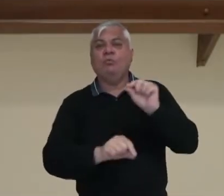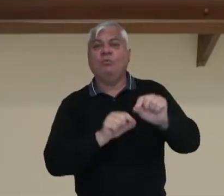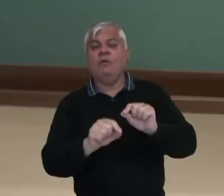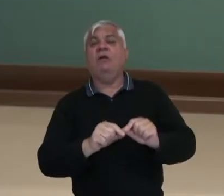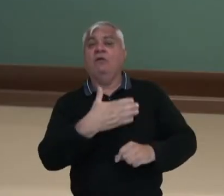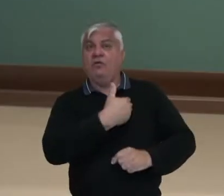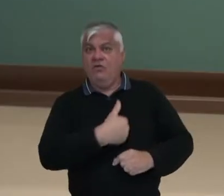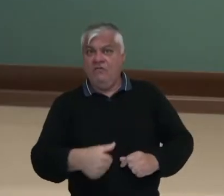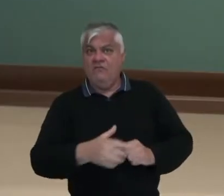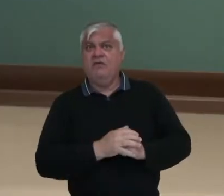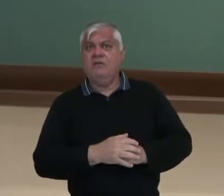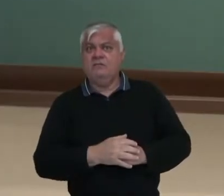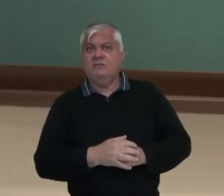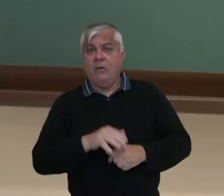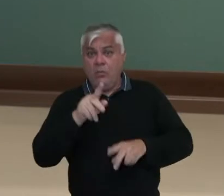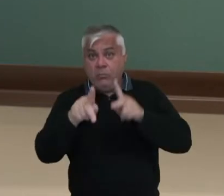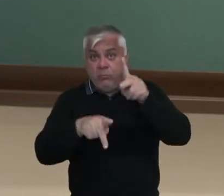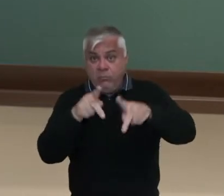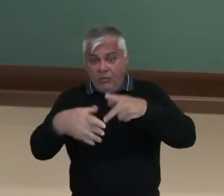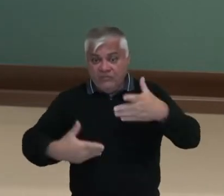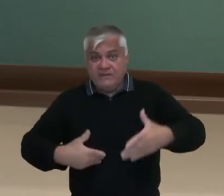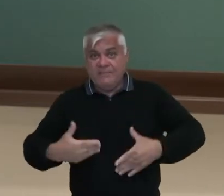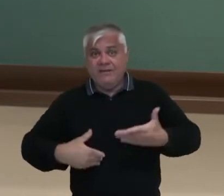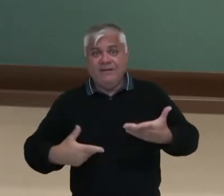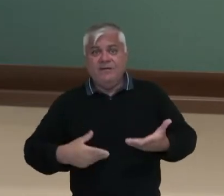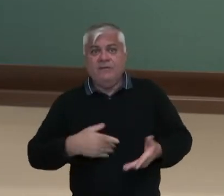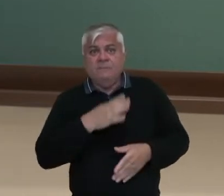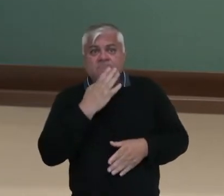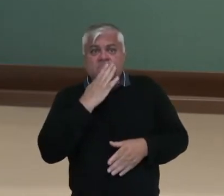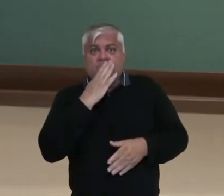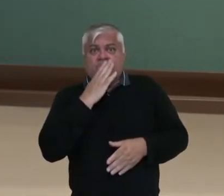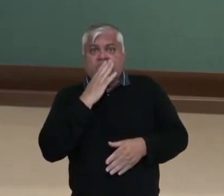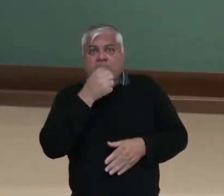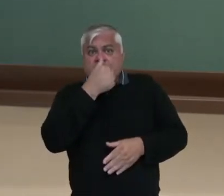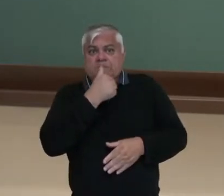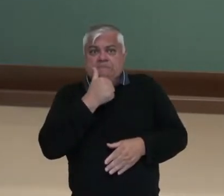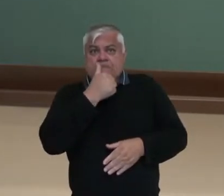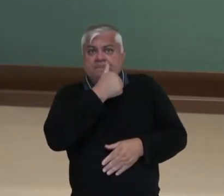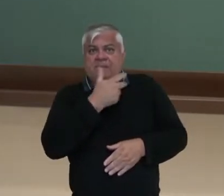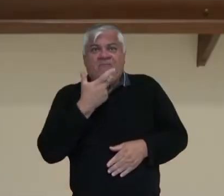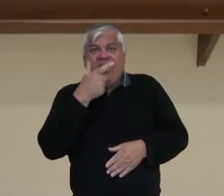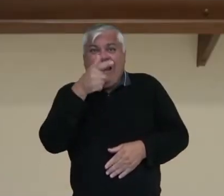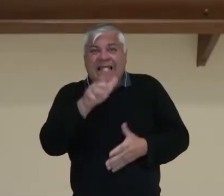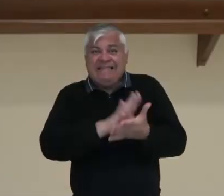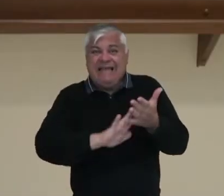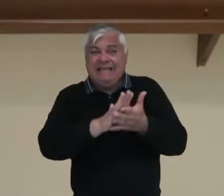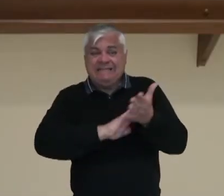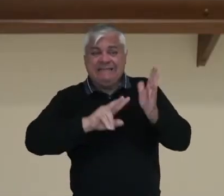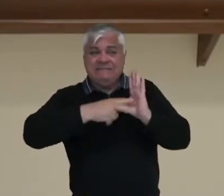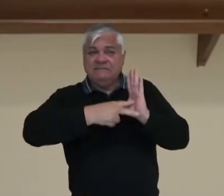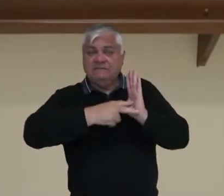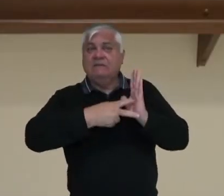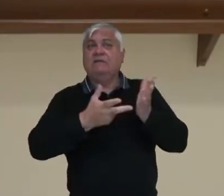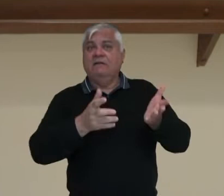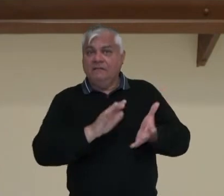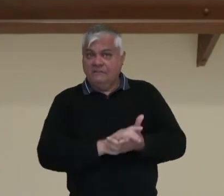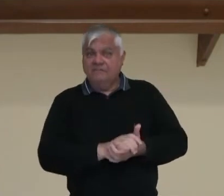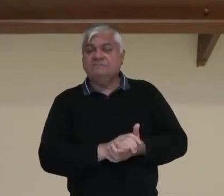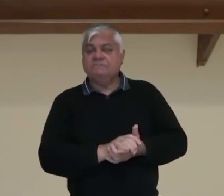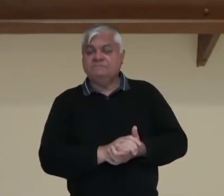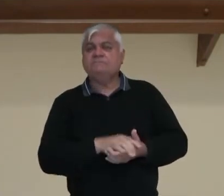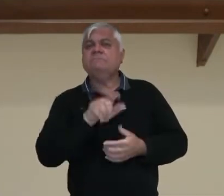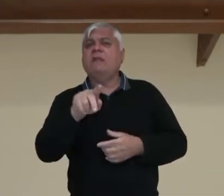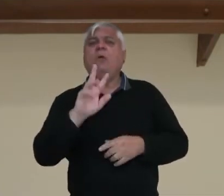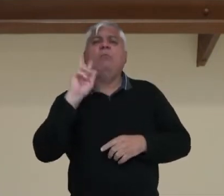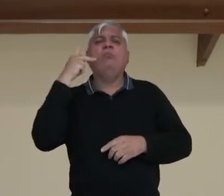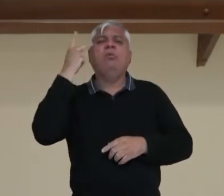seja, os trabalhadores não tinham voz dentro dos seus próprios sindicatos. A gente vai ver que essa